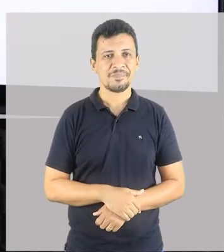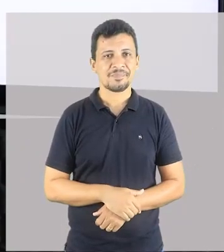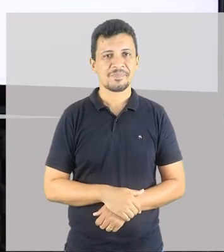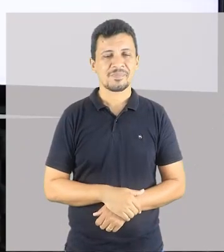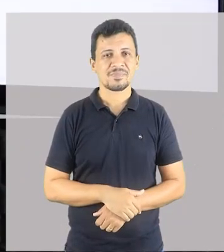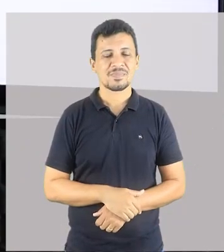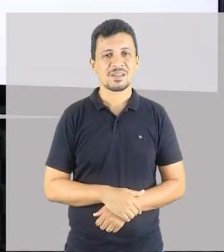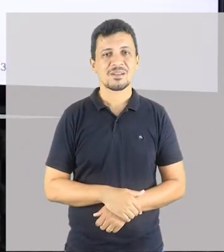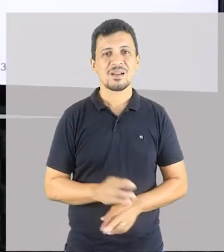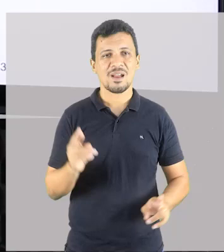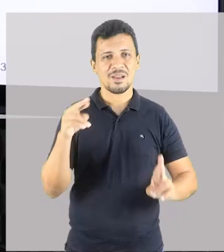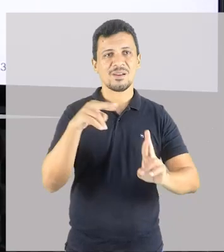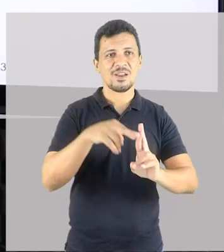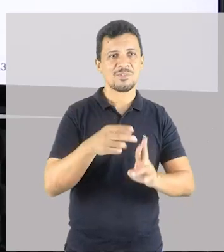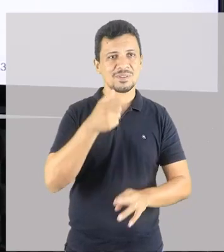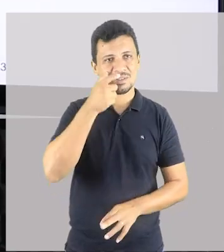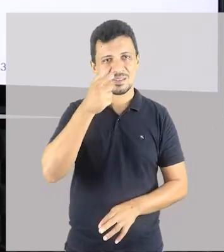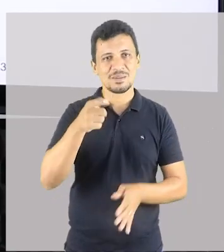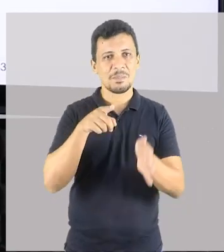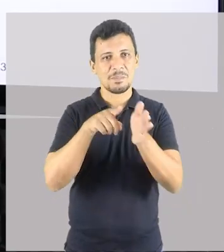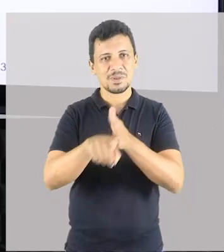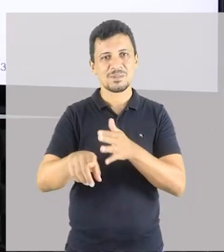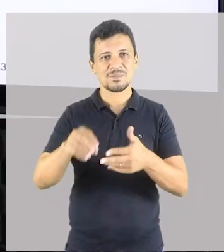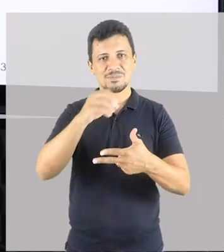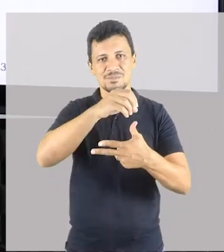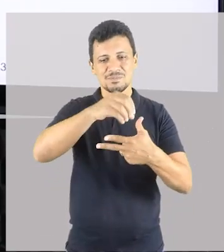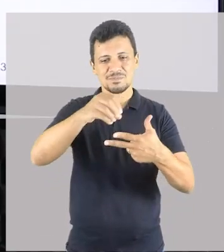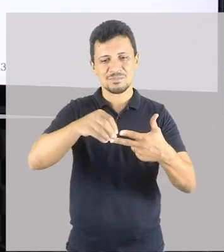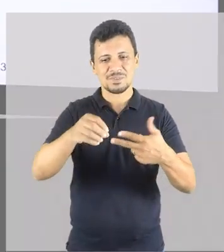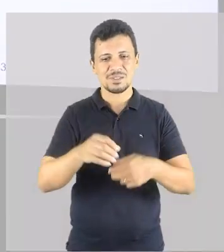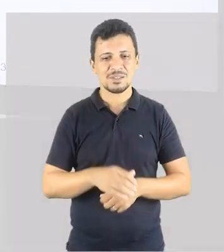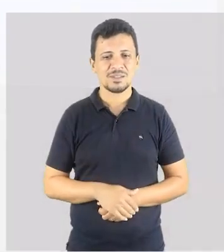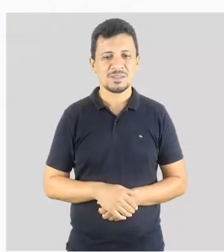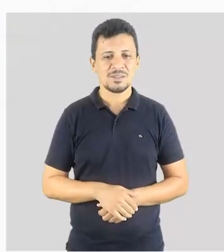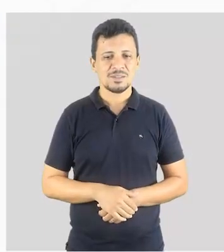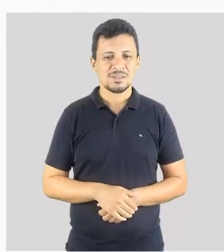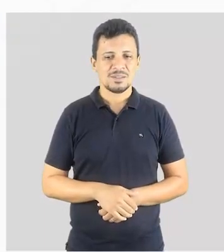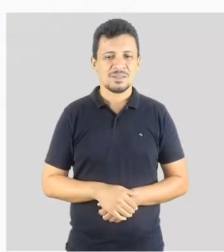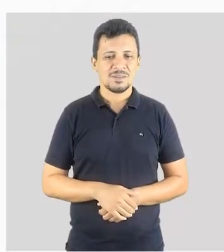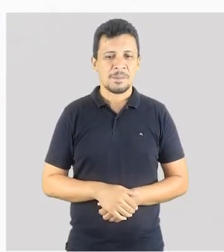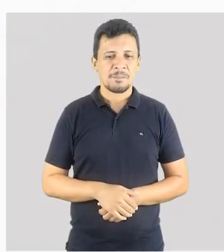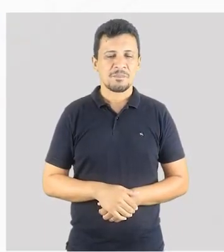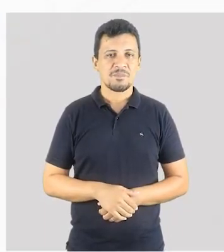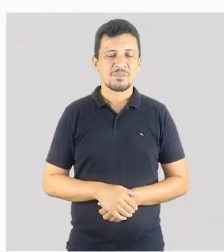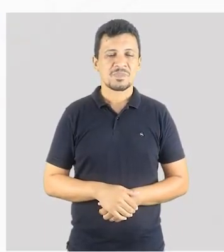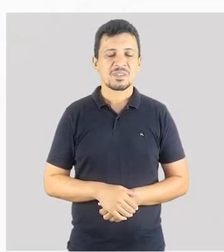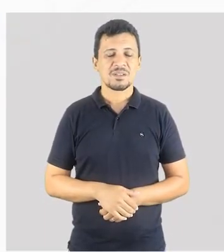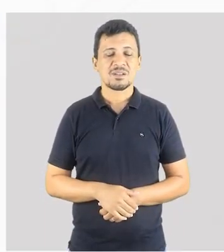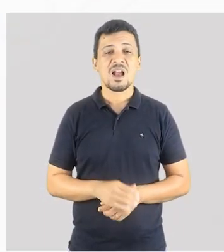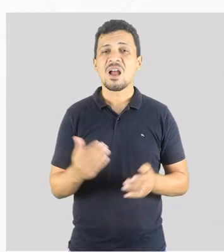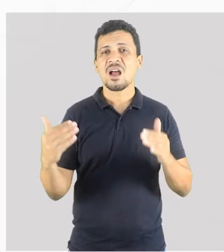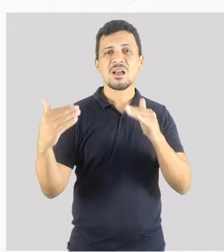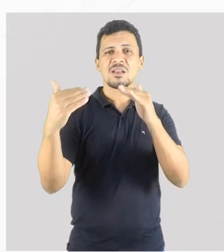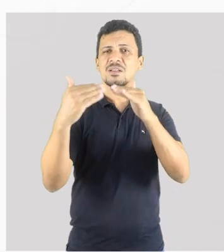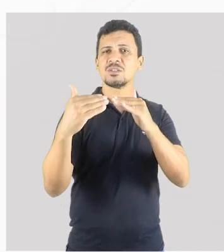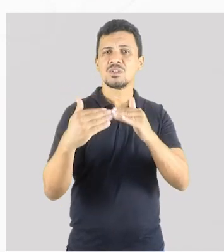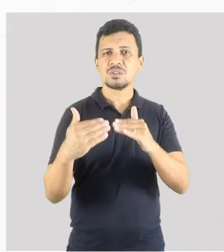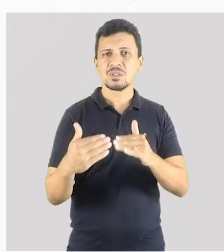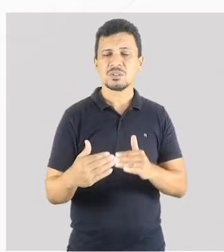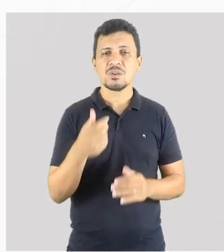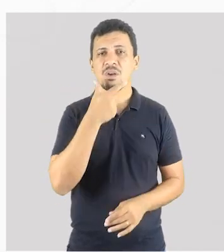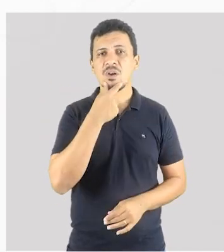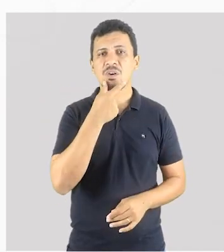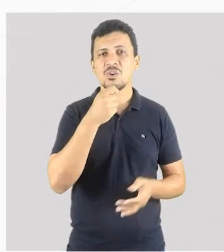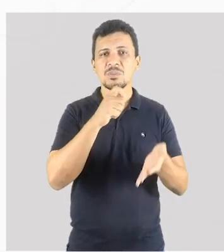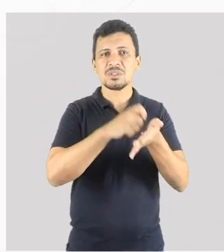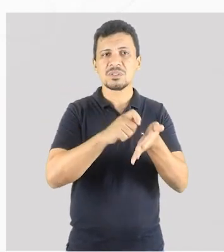uma referência bem interessante na questão do Enem. Aí nós temos agora, da associação de Mário de